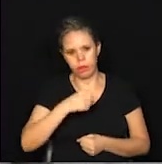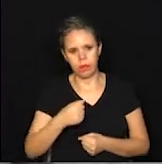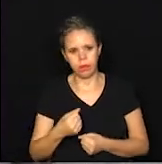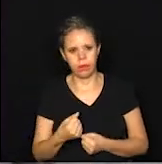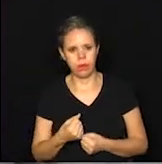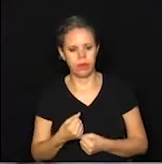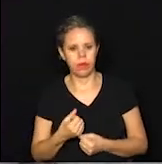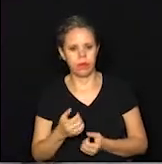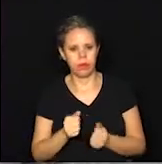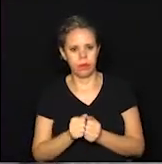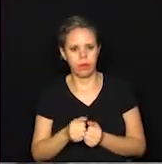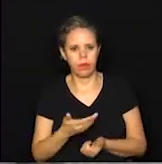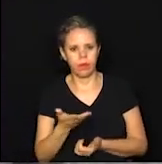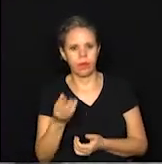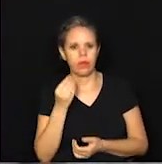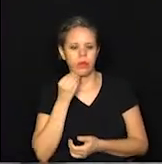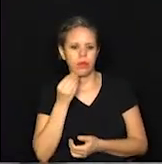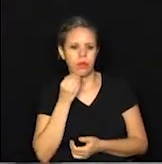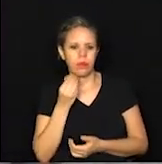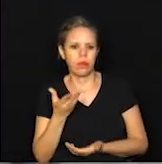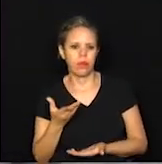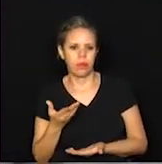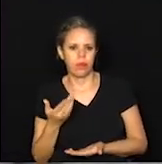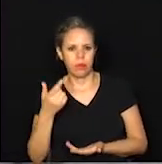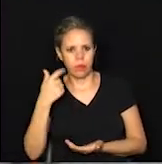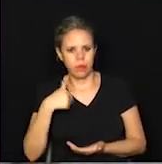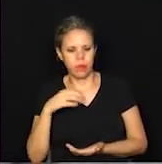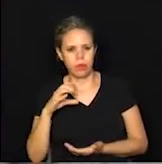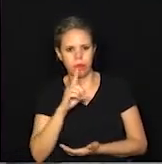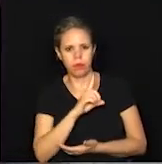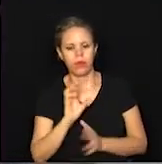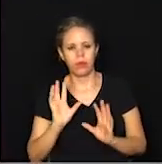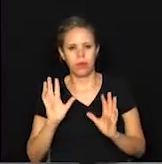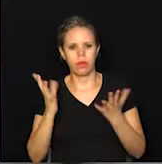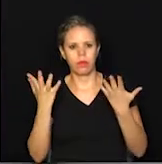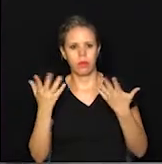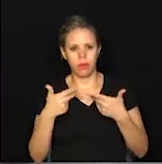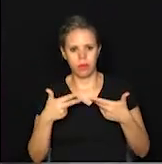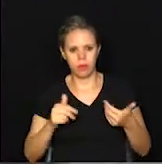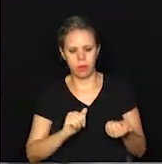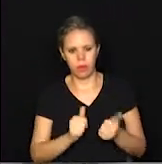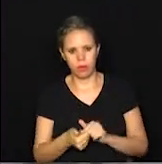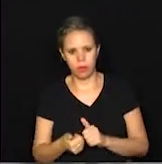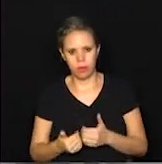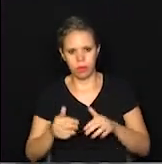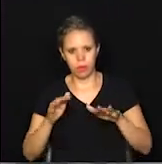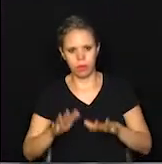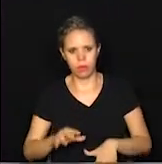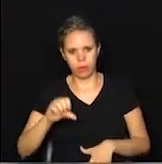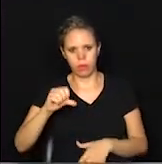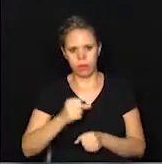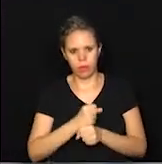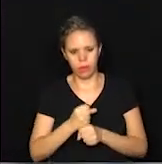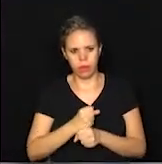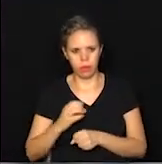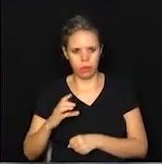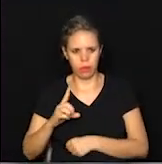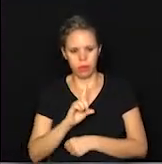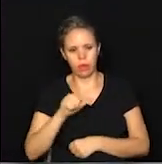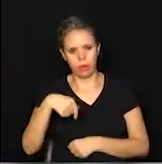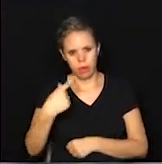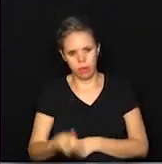Foi com você que você me deu a oportunidade de ser coordenador de evento esportivo, e dali fiquei 9 anos como coordenador, e